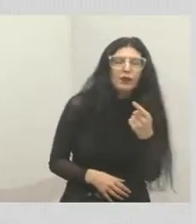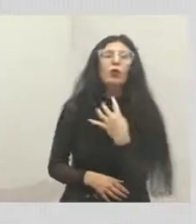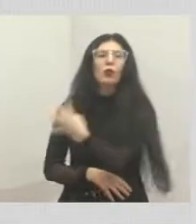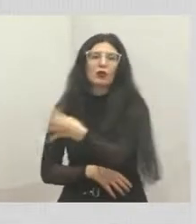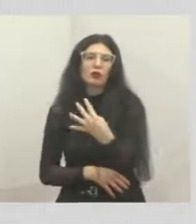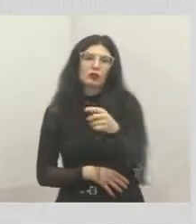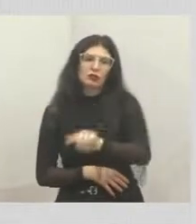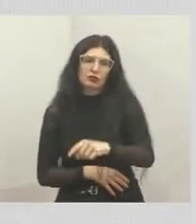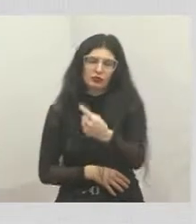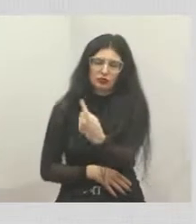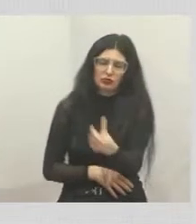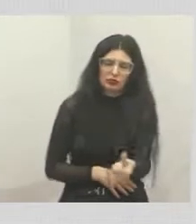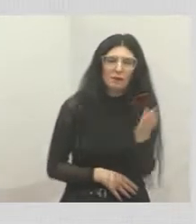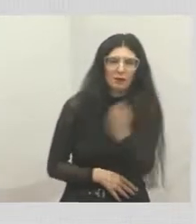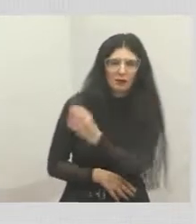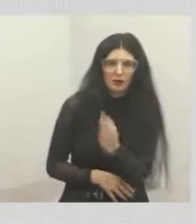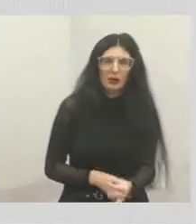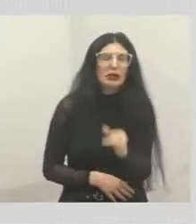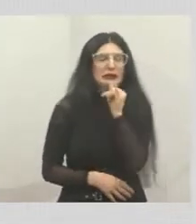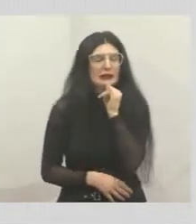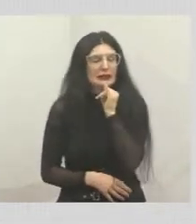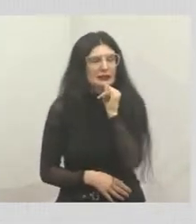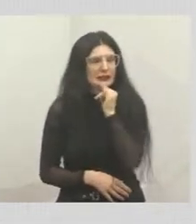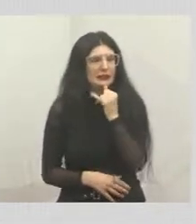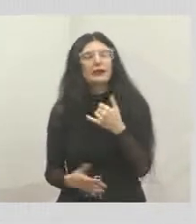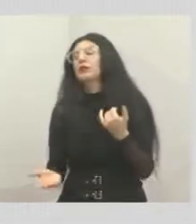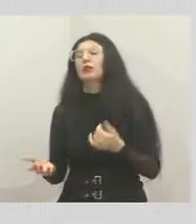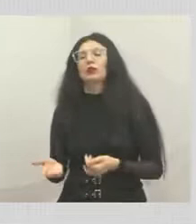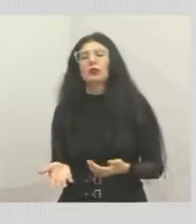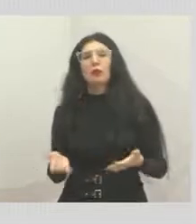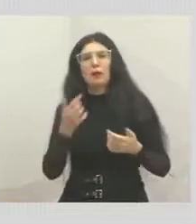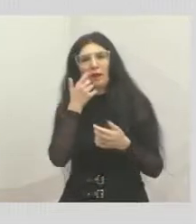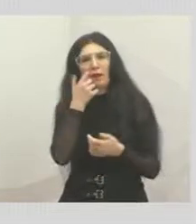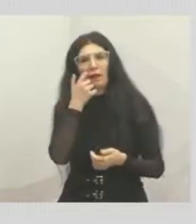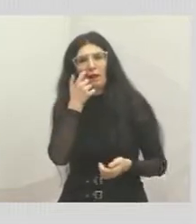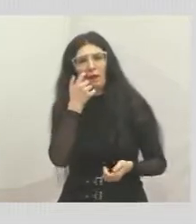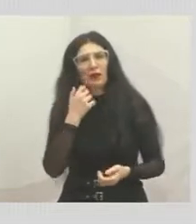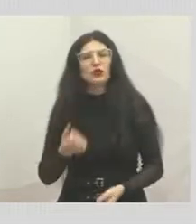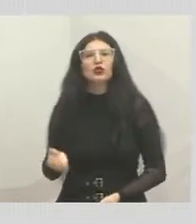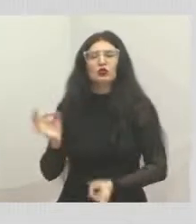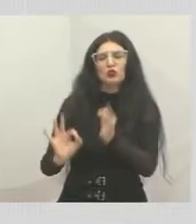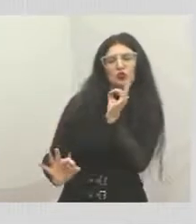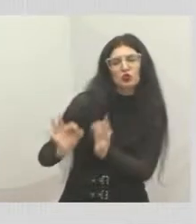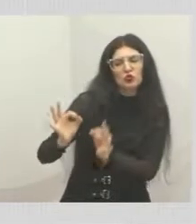44,16%. Aqui um exemplo, posso colocar as multas administrativas e judiciais.